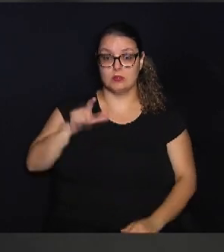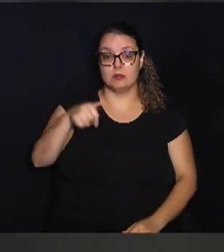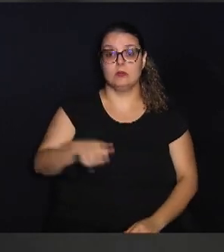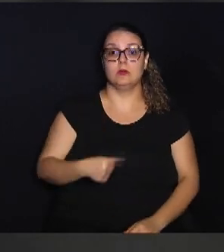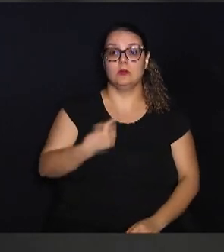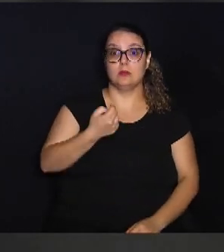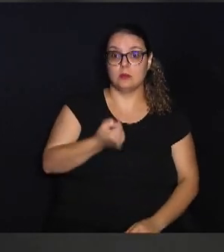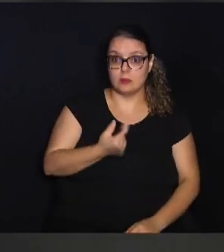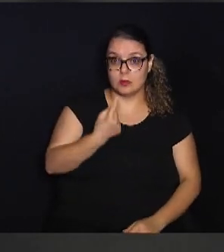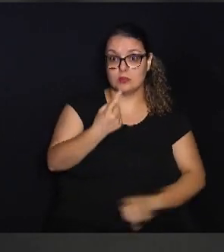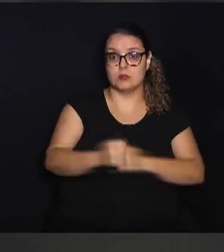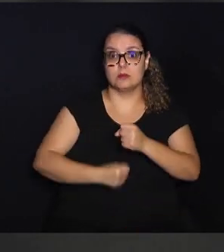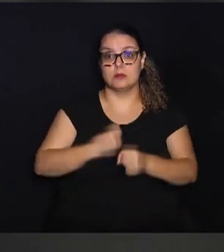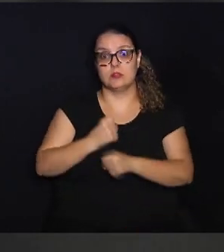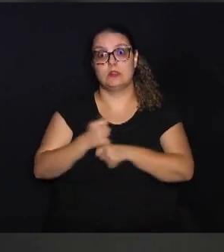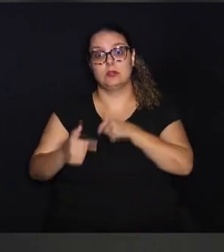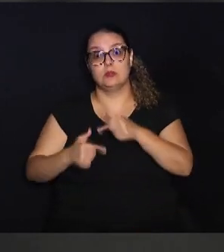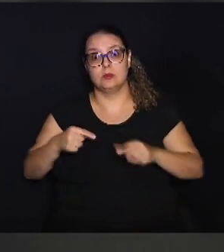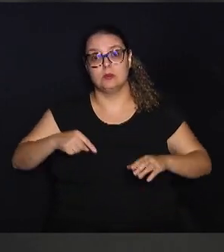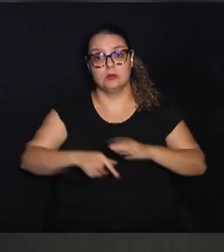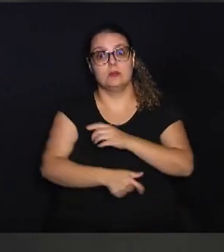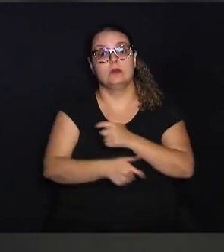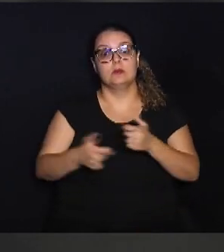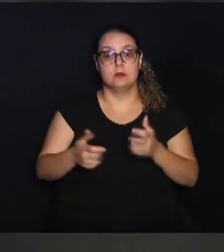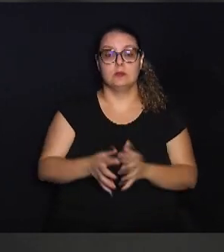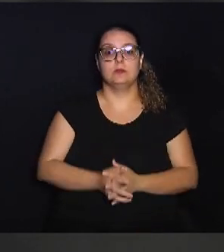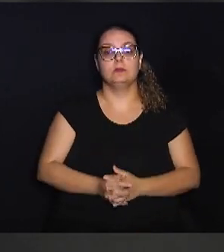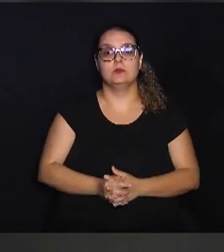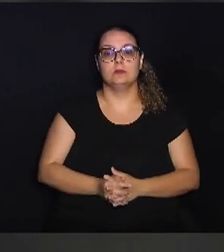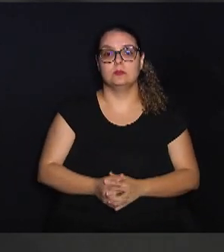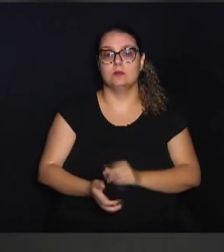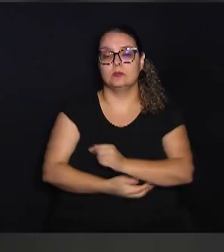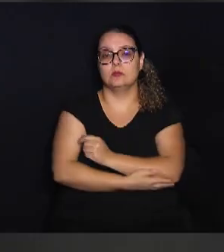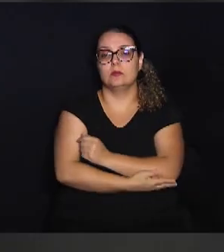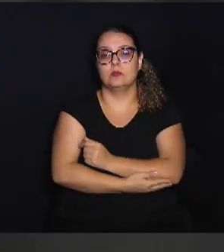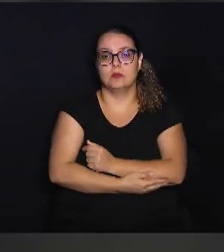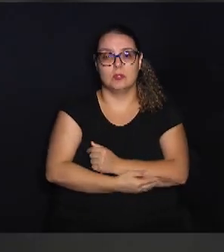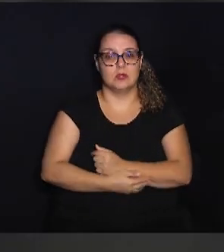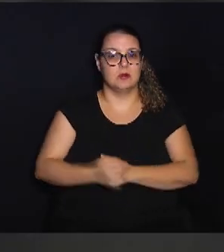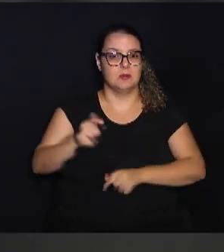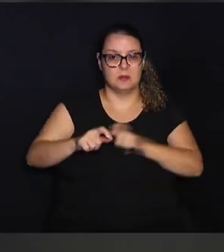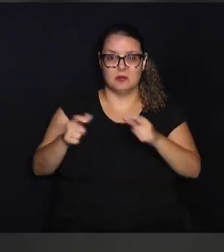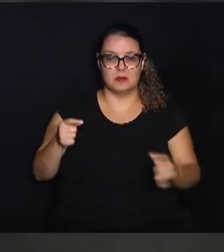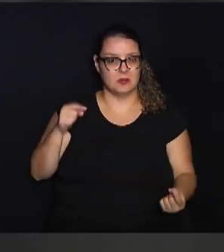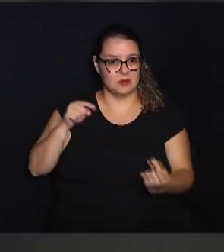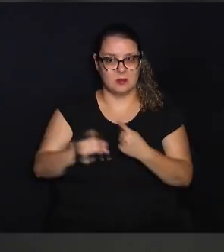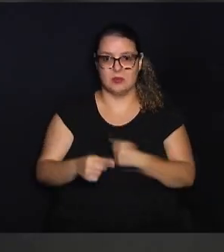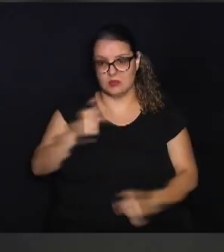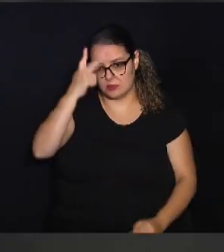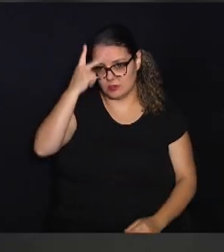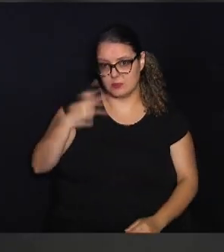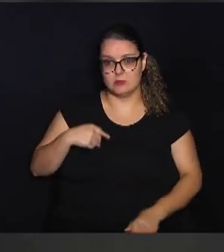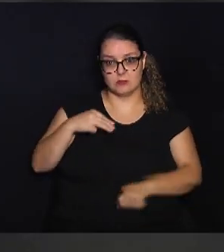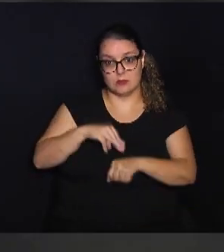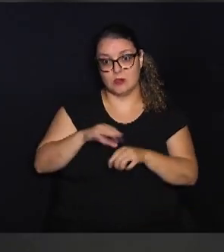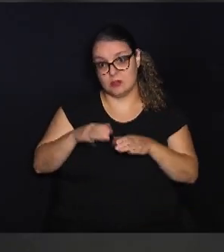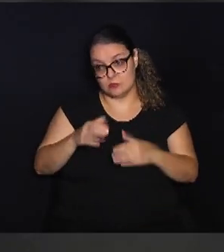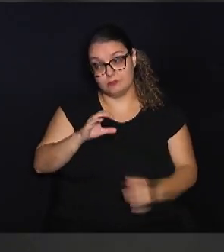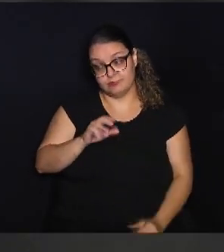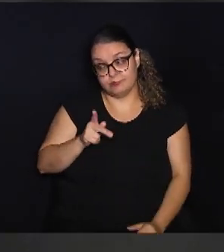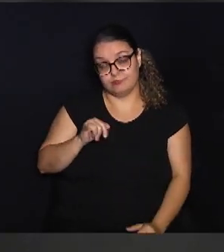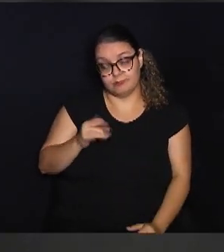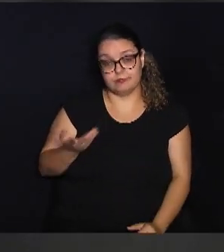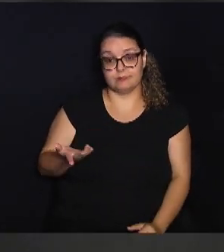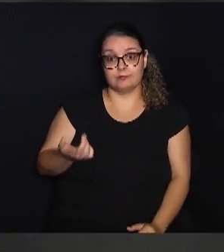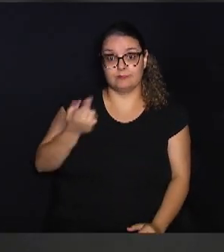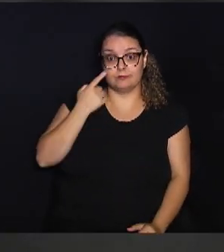ano de trabalhos intensos, com muita gente jogando contra, até os próprios membros da CPI, né? Porque você vê que